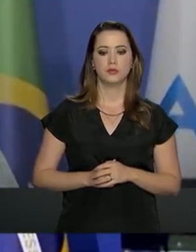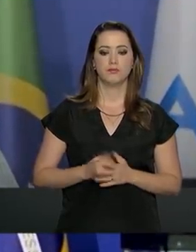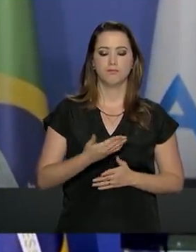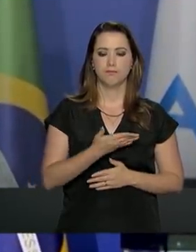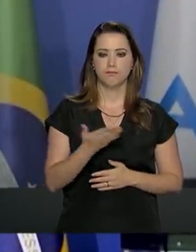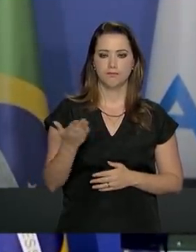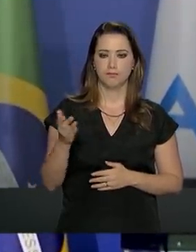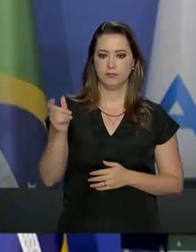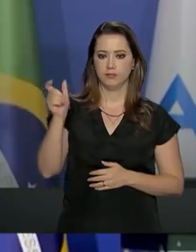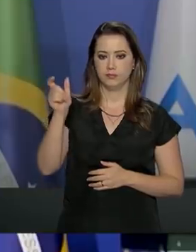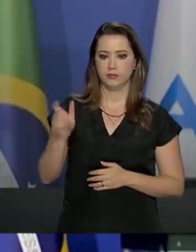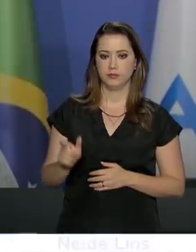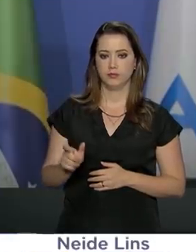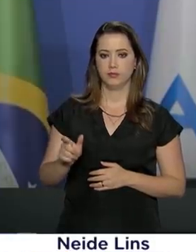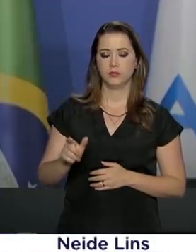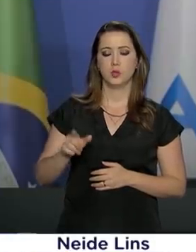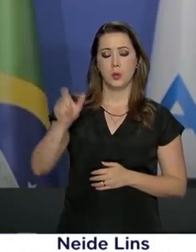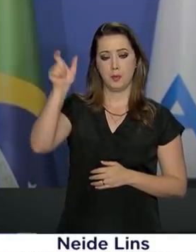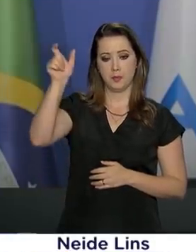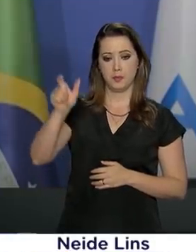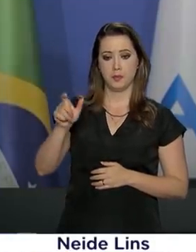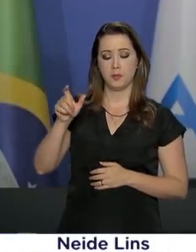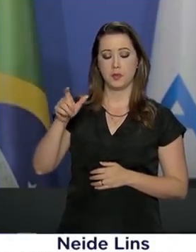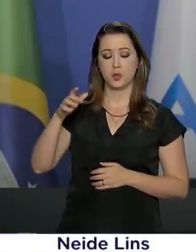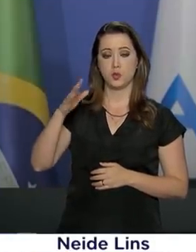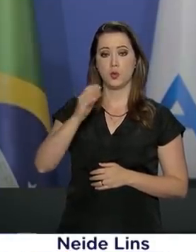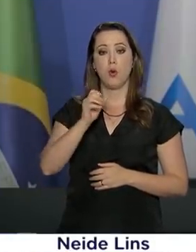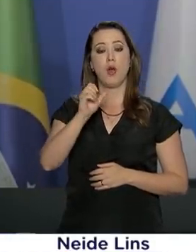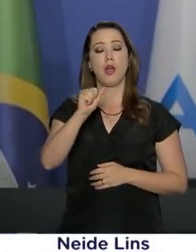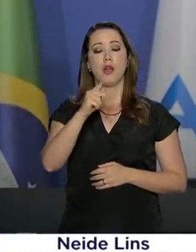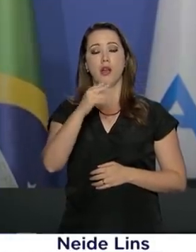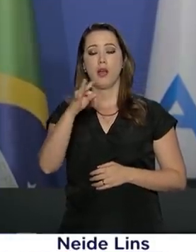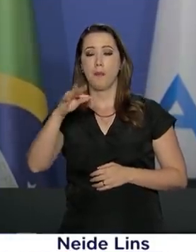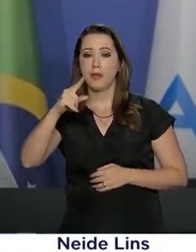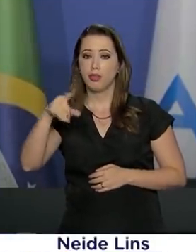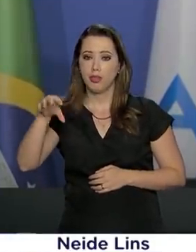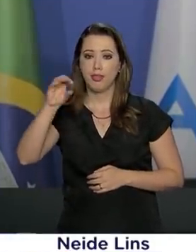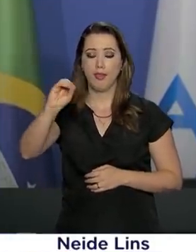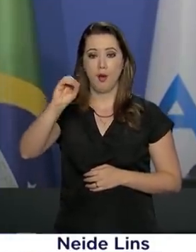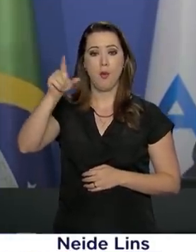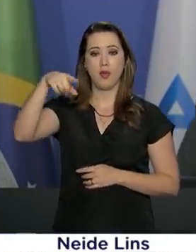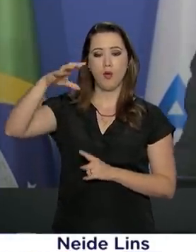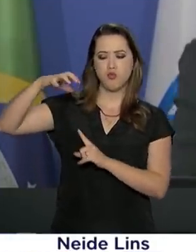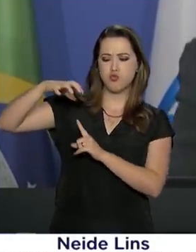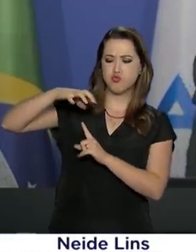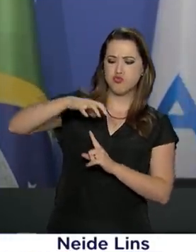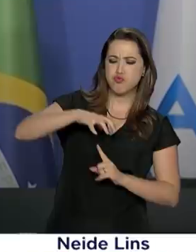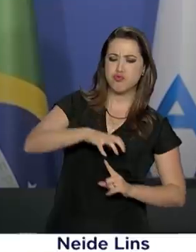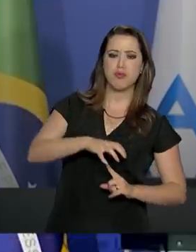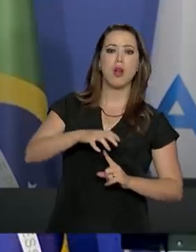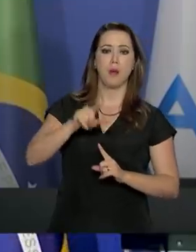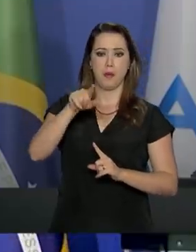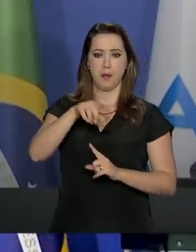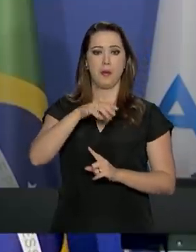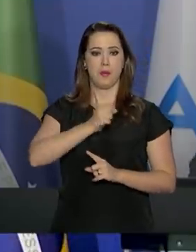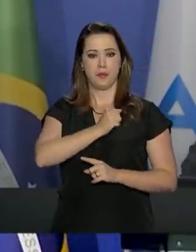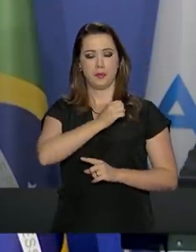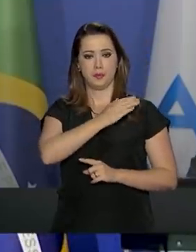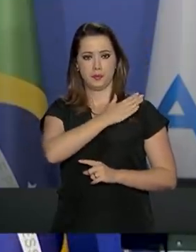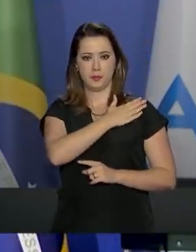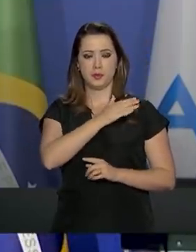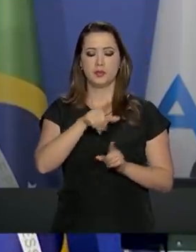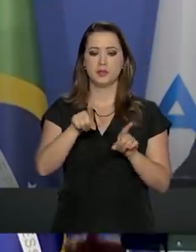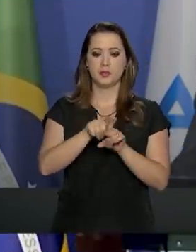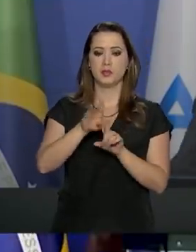Prezado capitão paraquedista, primeiro-ministro Benjamin Netanyahu. Dear parachute